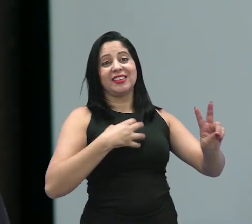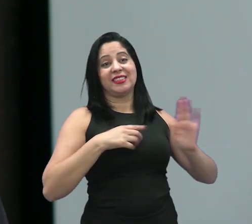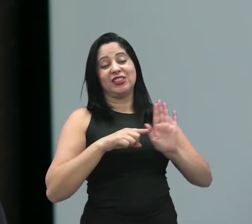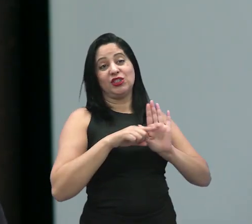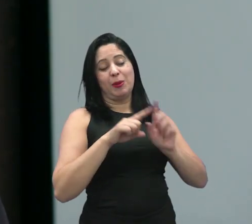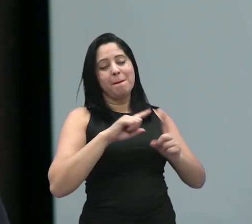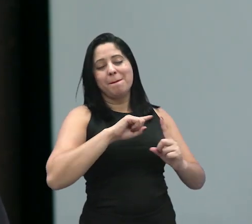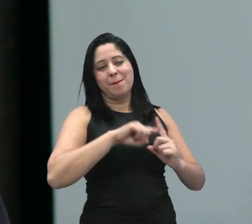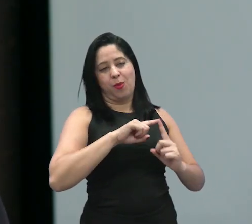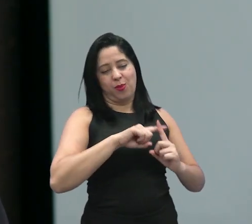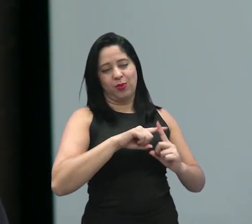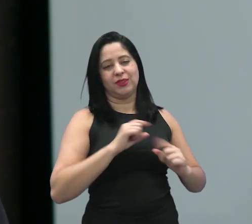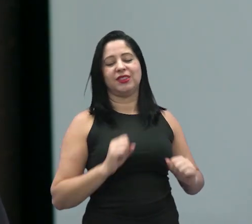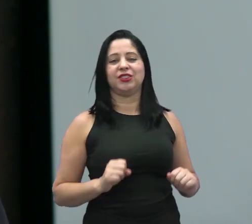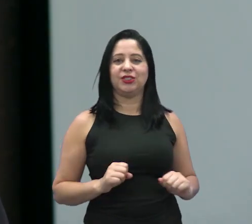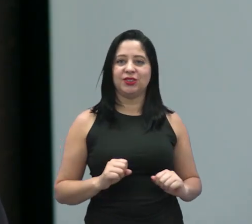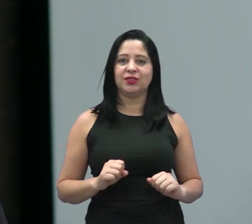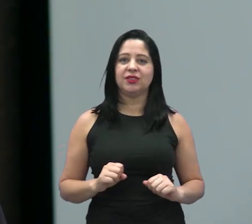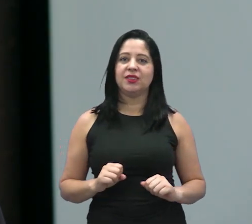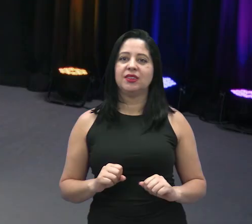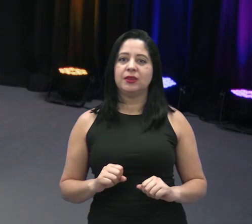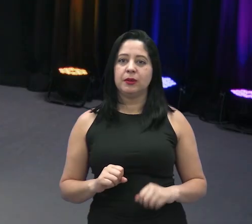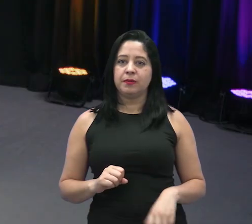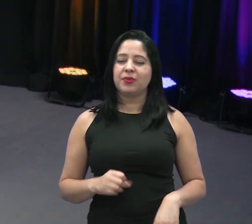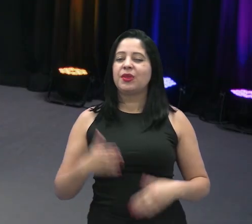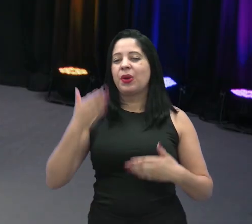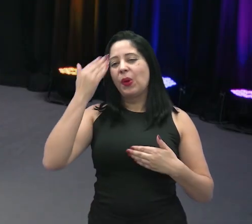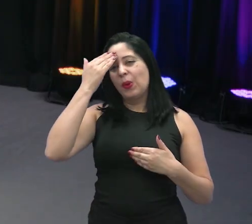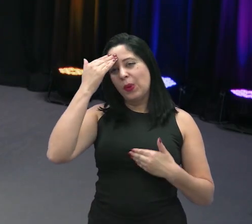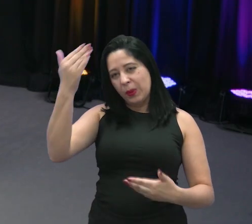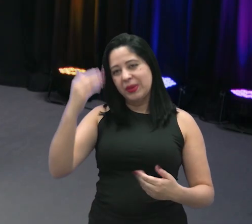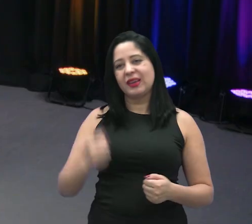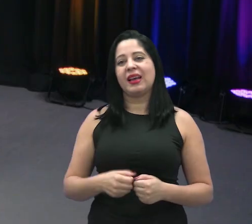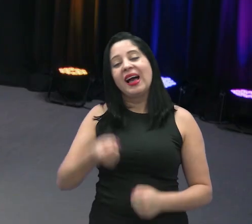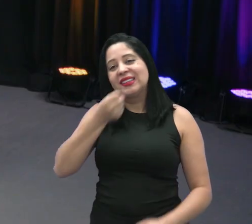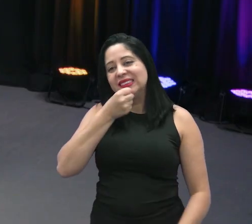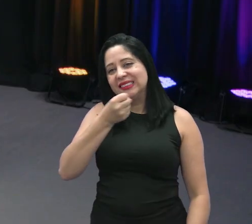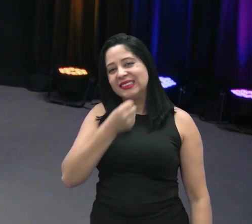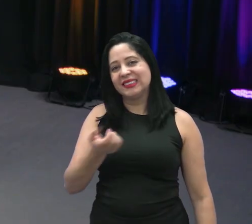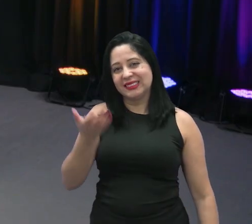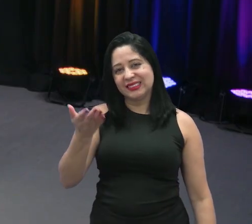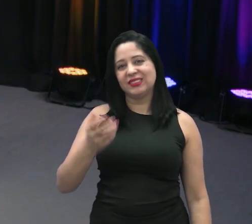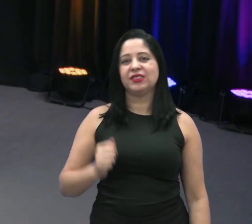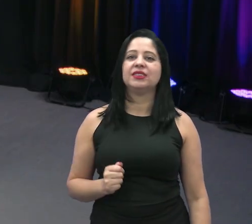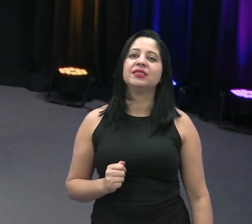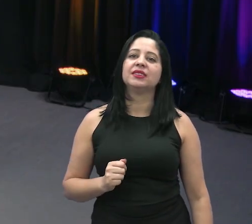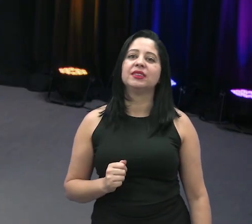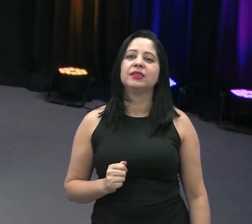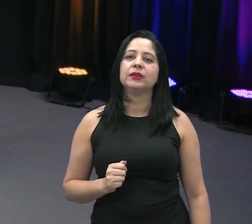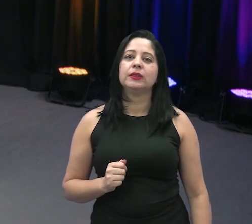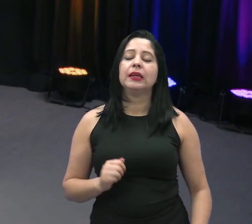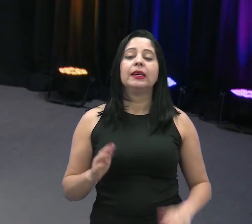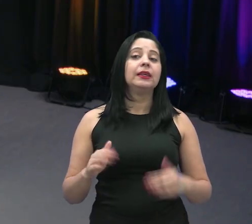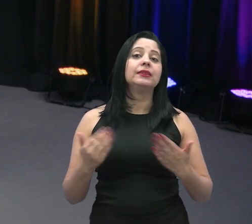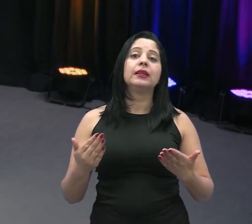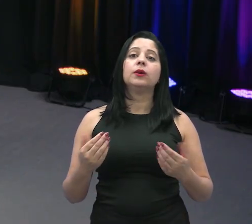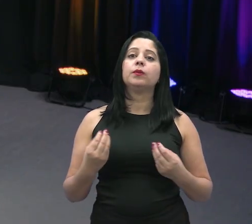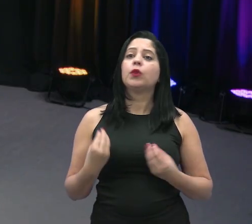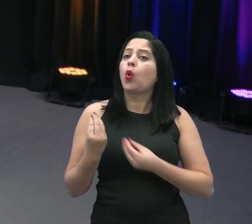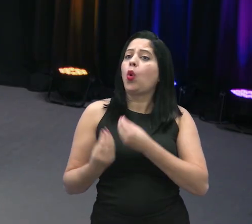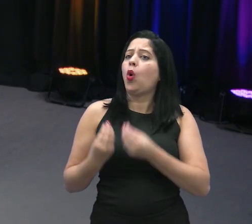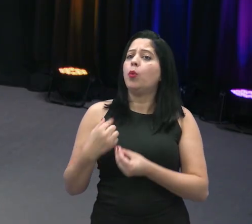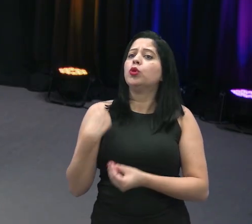e fomos premiadas dessa forma. Muito bom, tá, Patrícia. Muito obrigada pela sua participação aqui com a gente. Sim. Como que nós